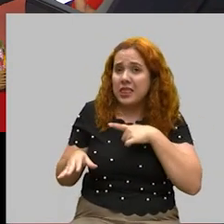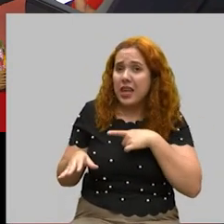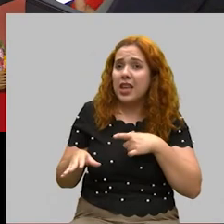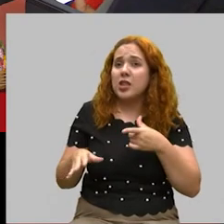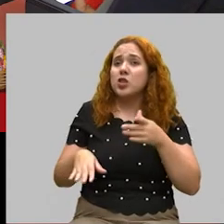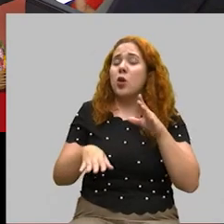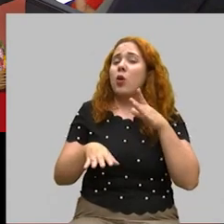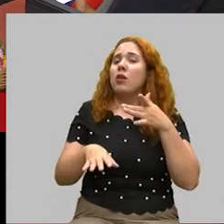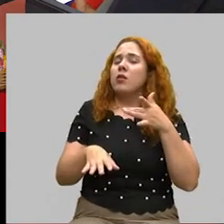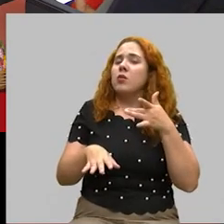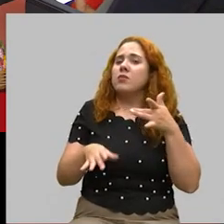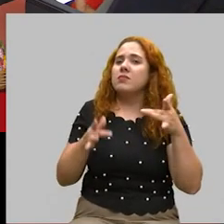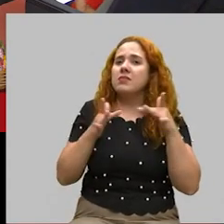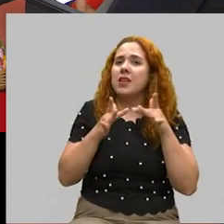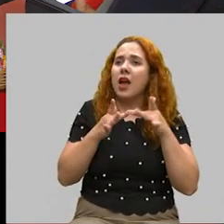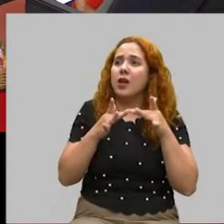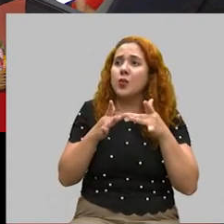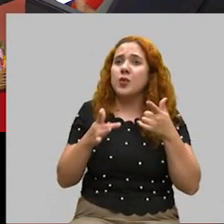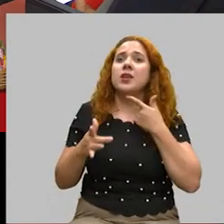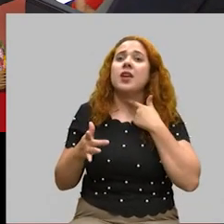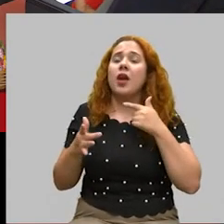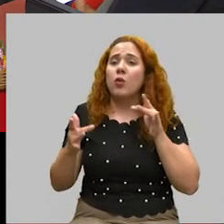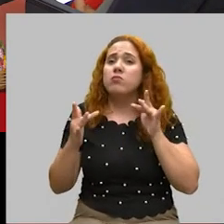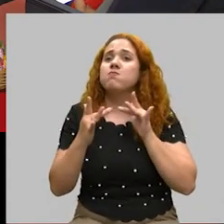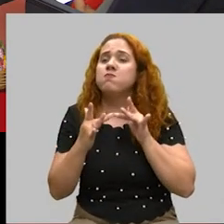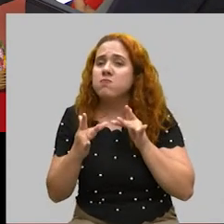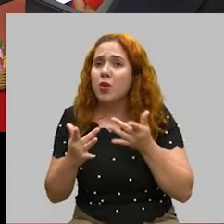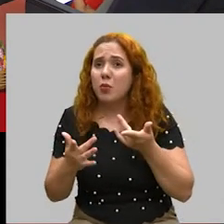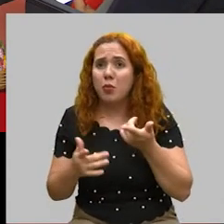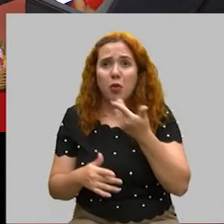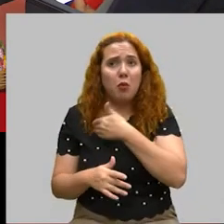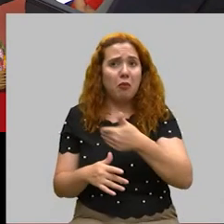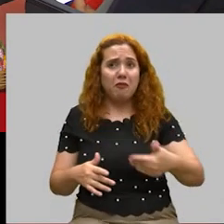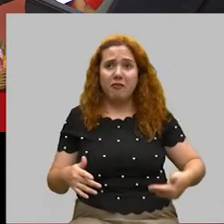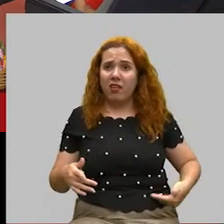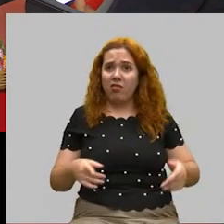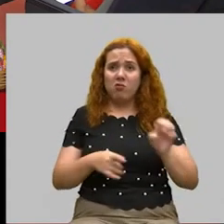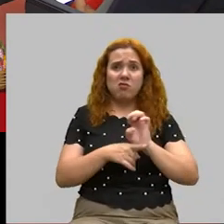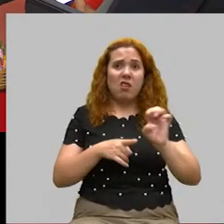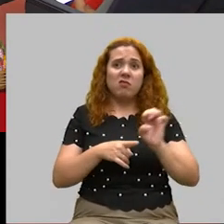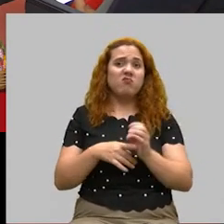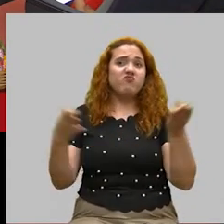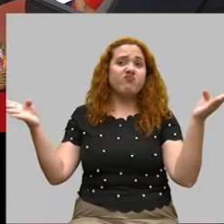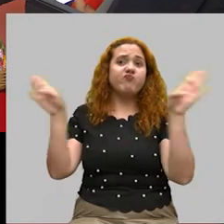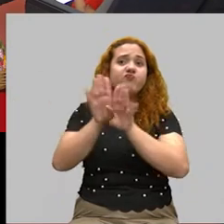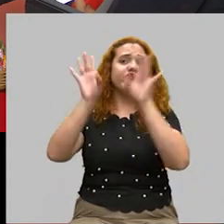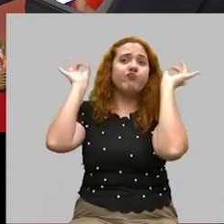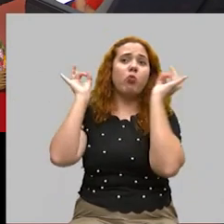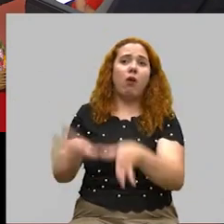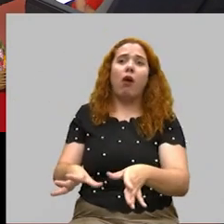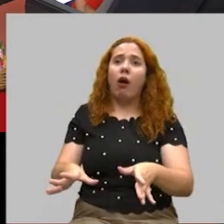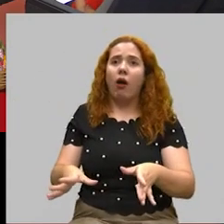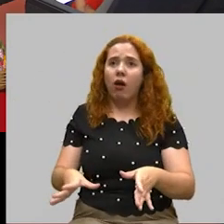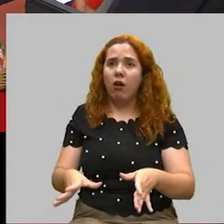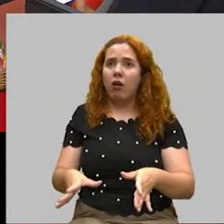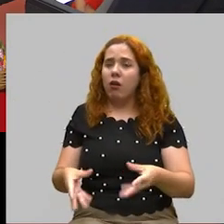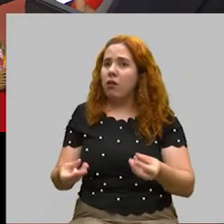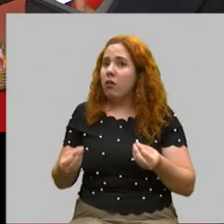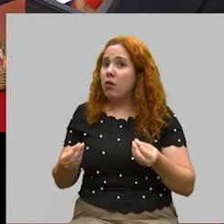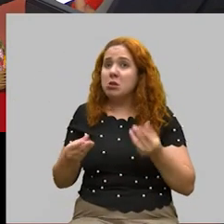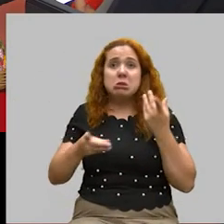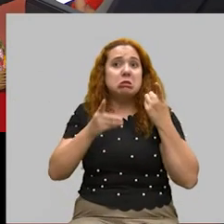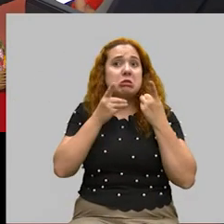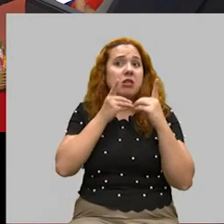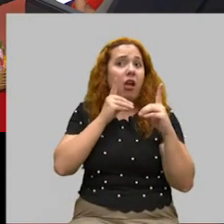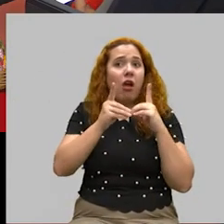porque o governo do estado ao fechar escolas no campo fecha sem conversar com ninguém né sem sem sem fazer o diálogo com